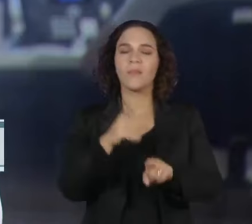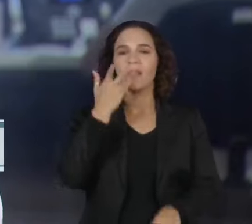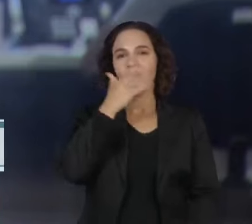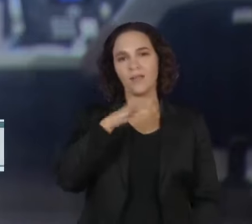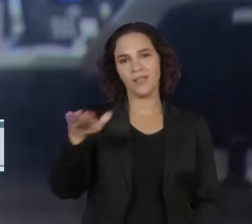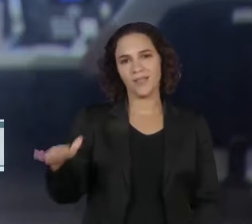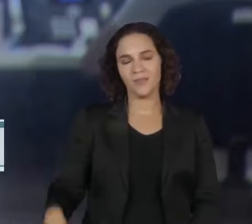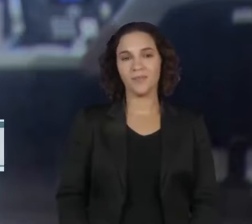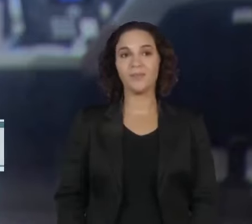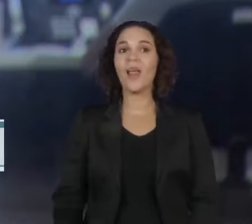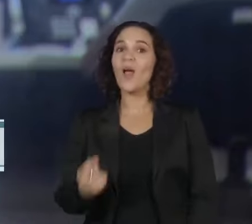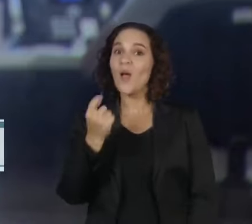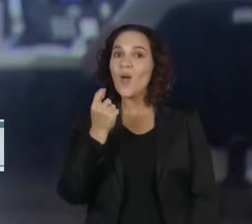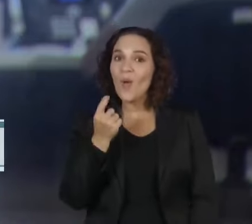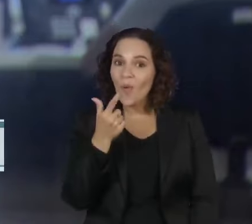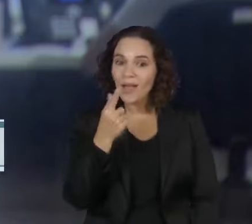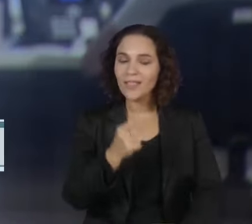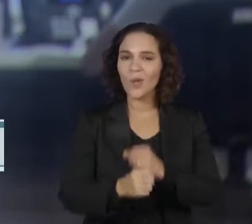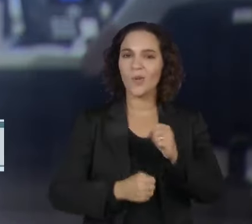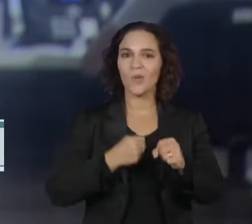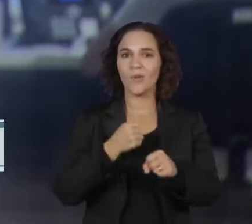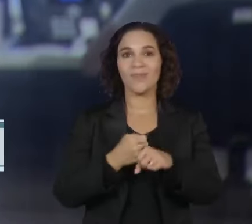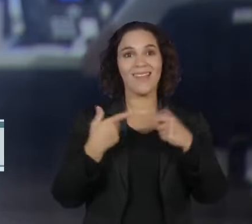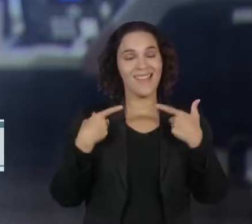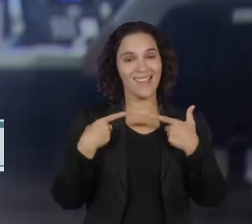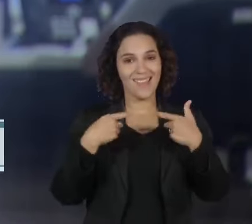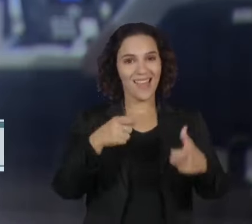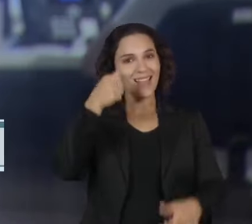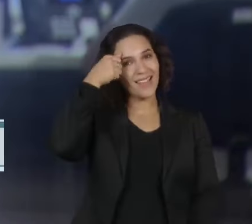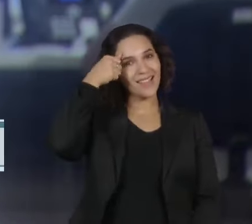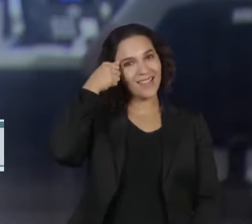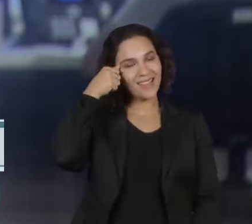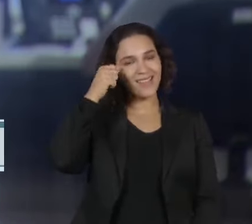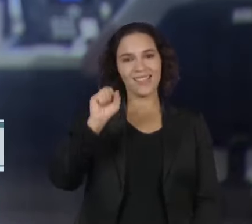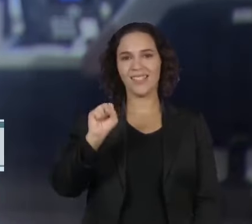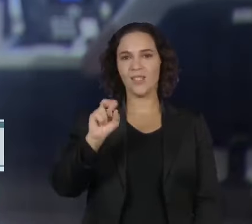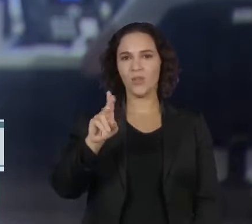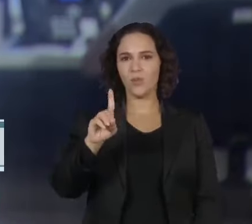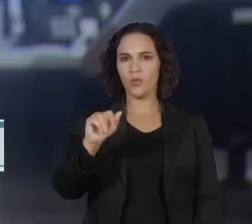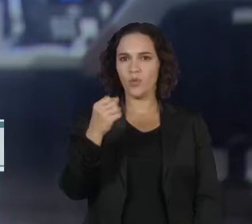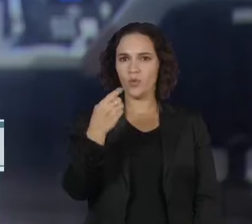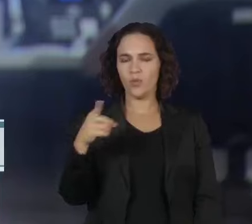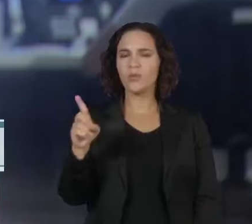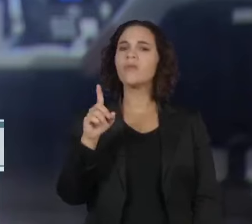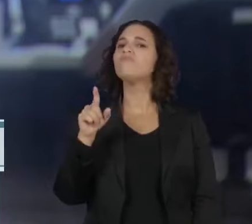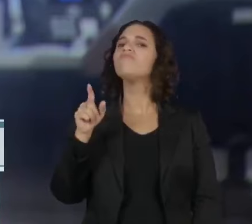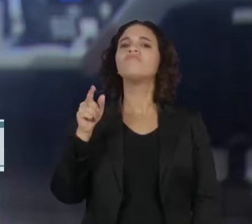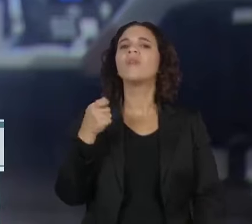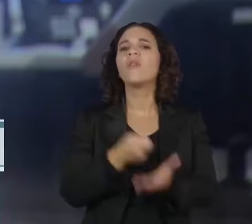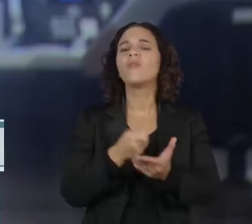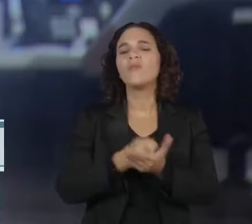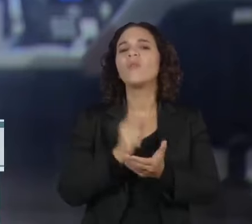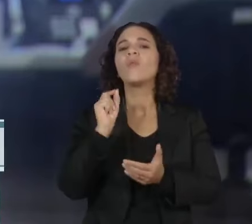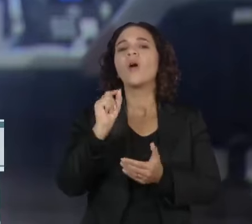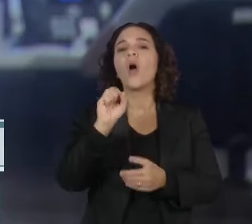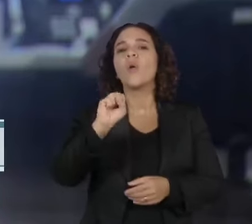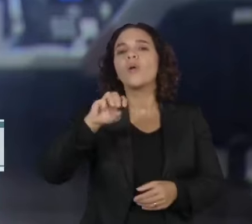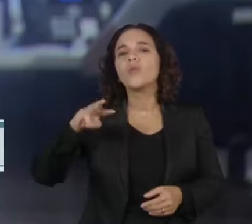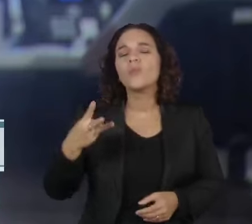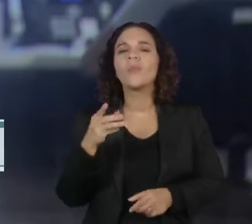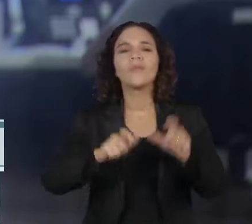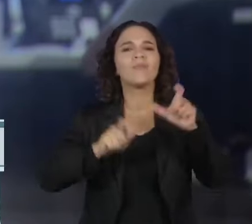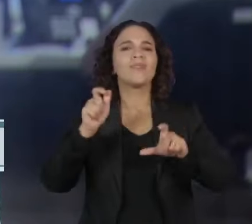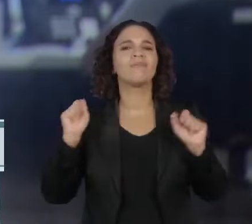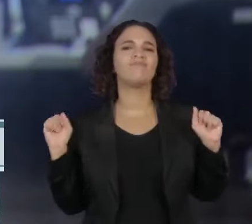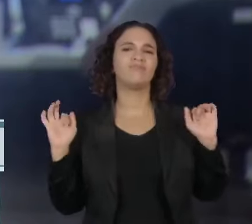às vésperas de completar um ano a guerra no Sudão forçou mais de 8 milhões de pessoas a fugirem da violência a